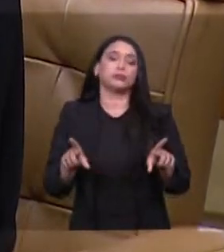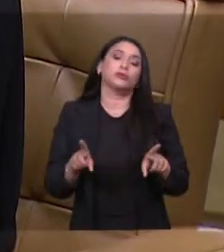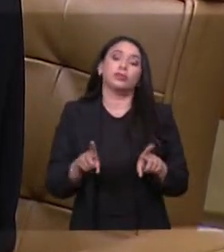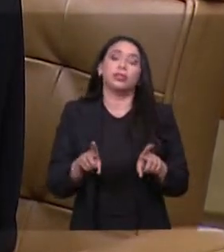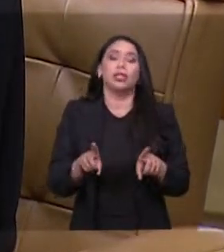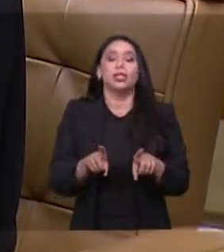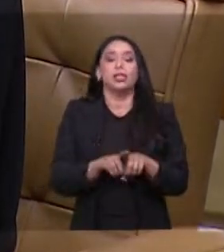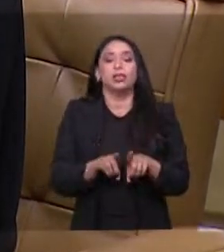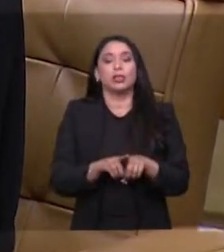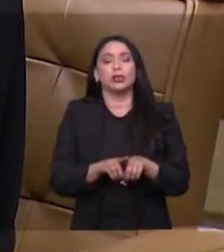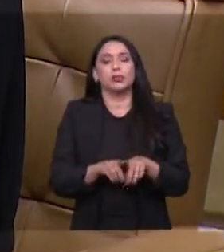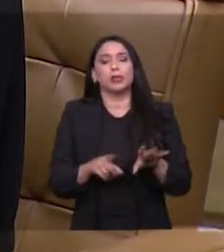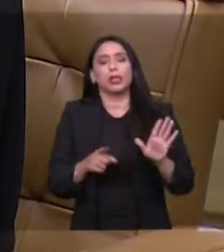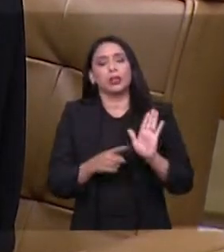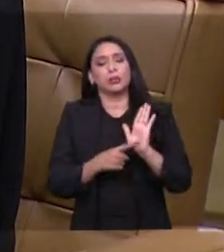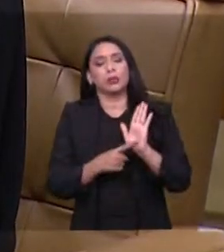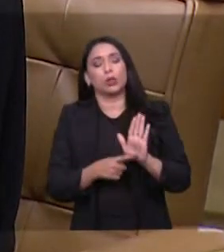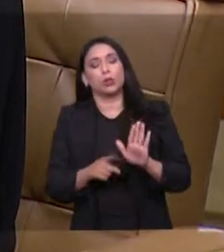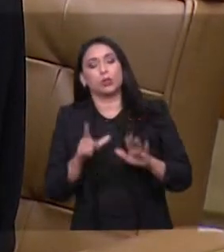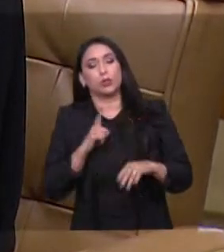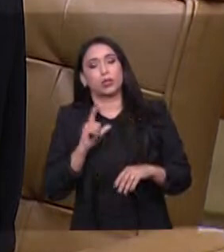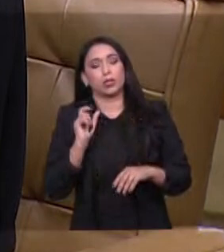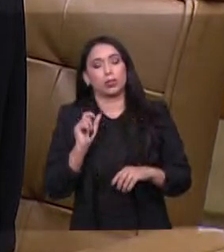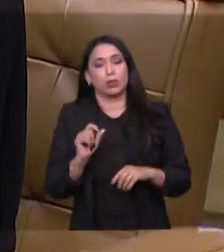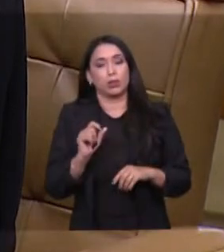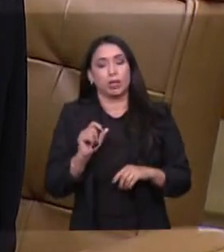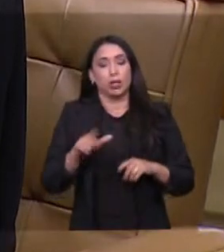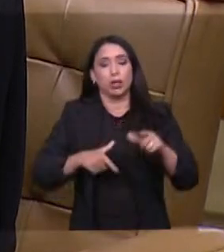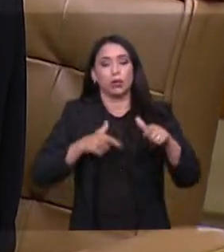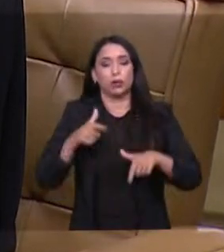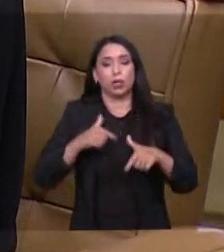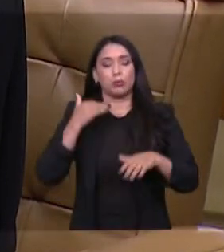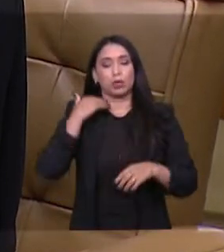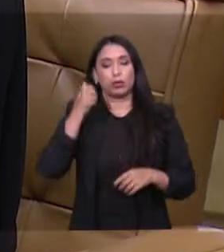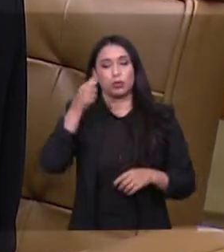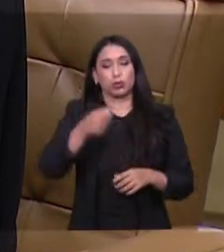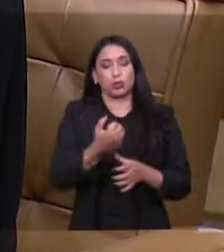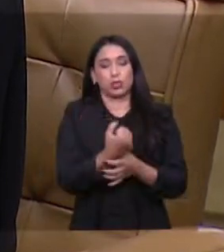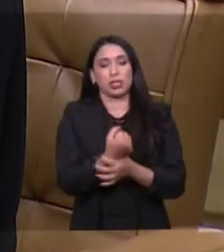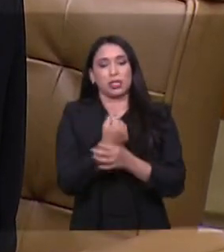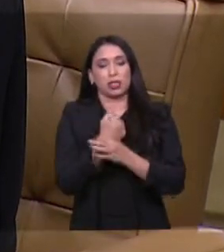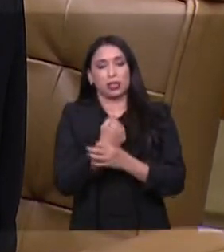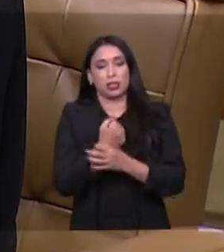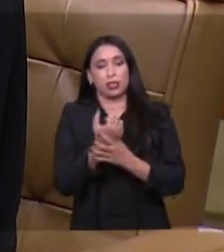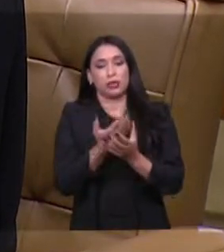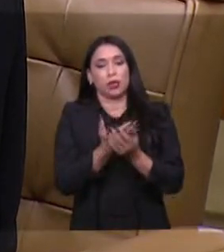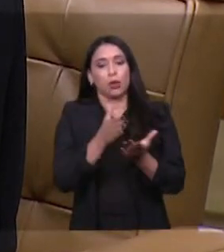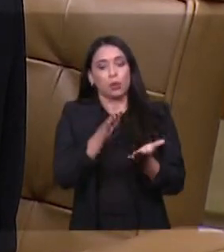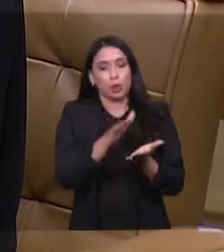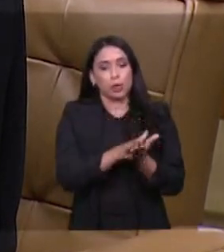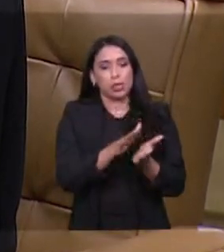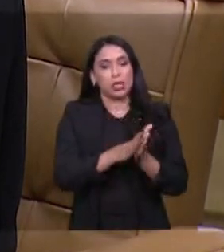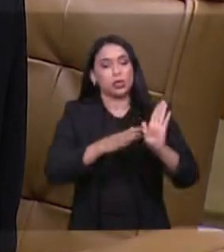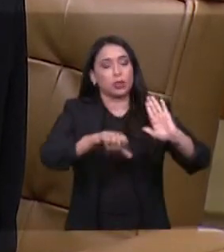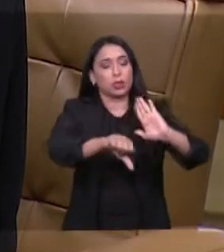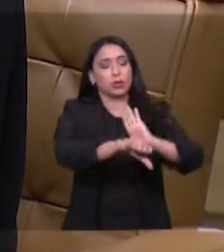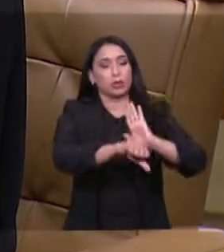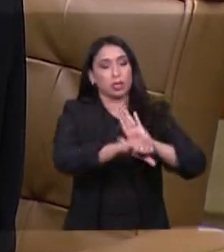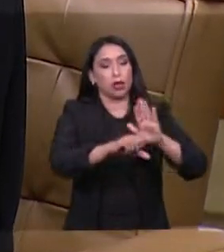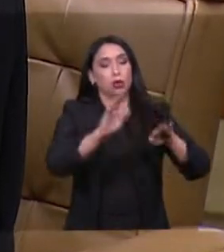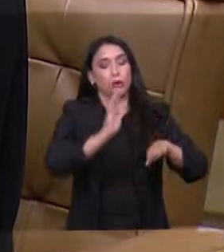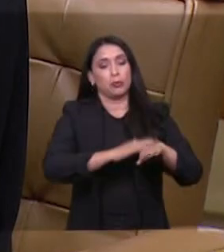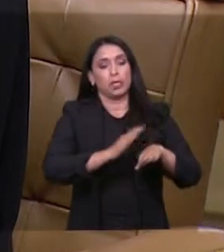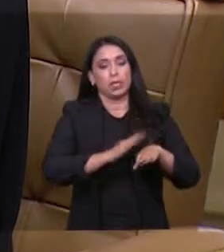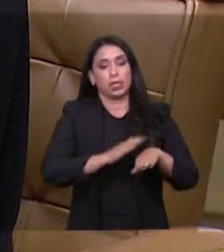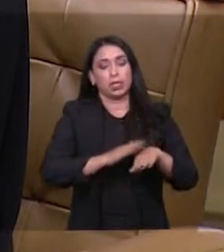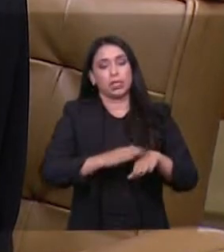que valeria a atuação do juiz das garantias para os processos criminais de competência da Justiça